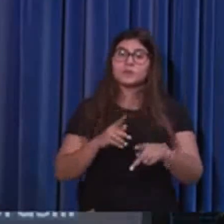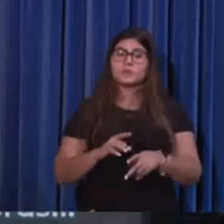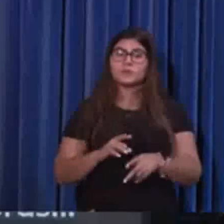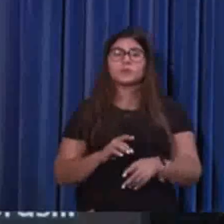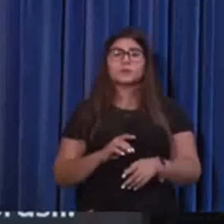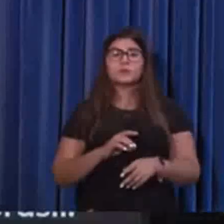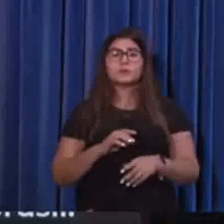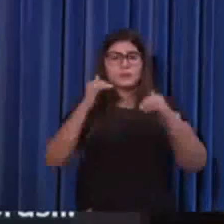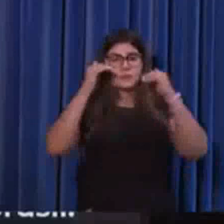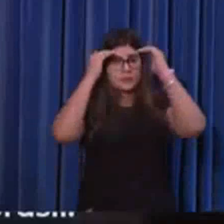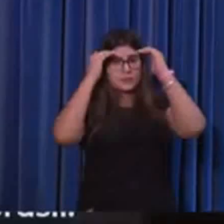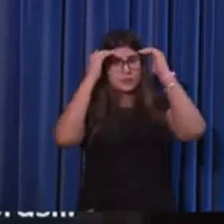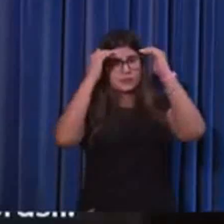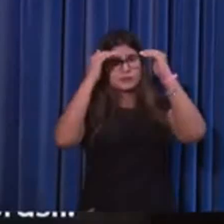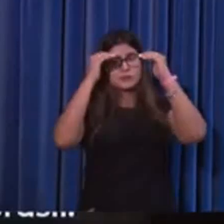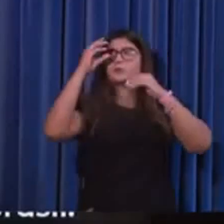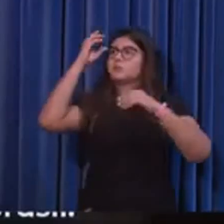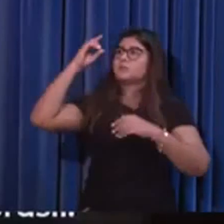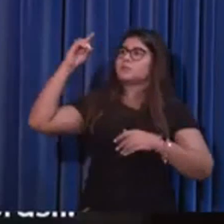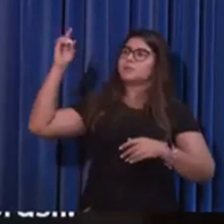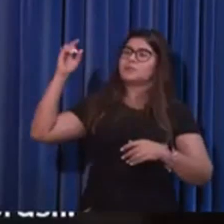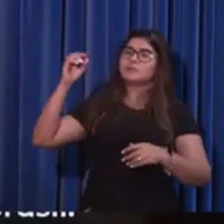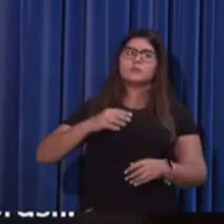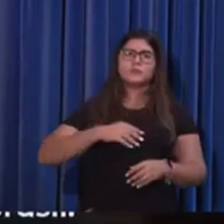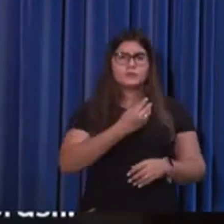uma geração pervertida e corrupta.